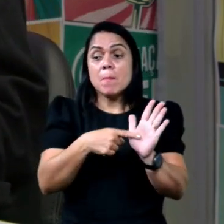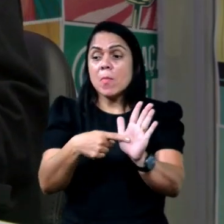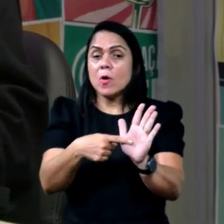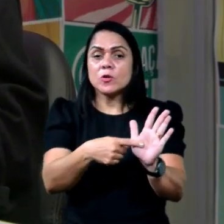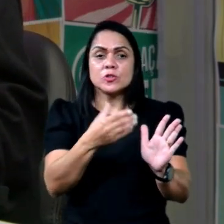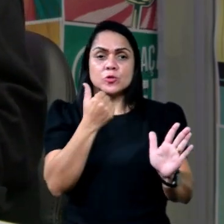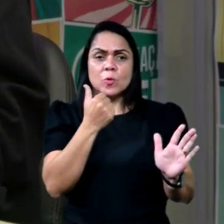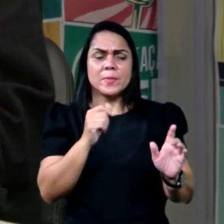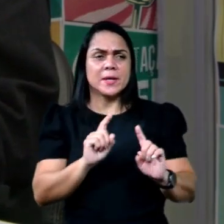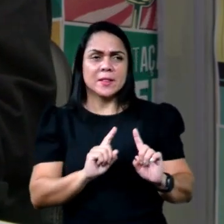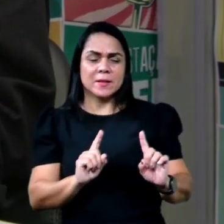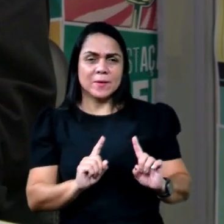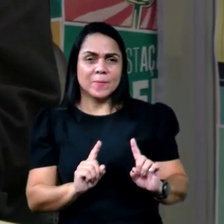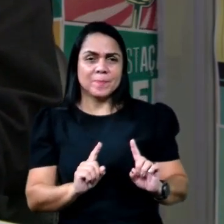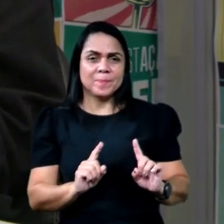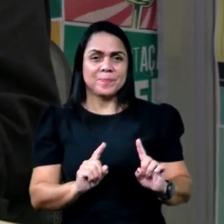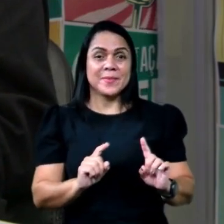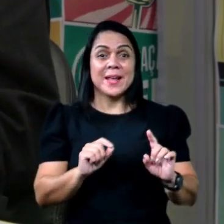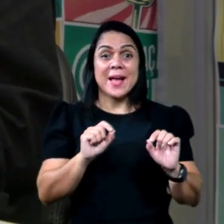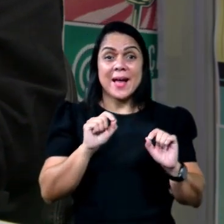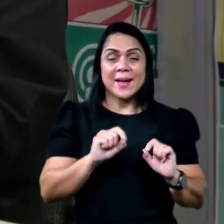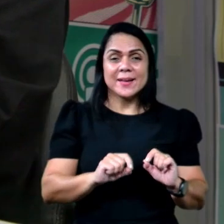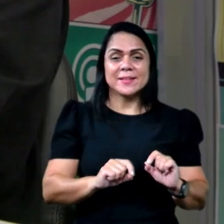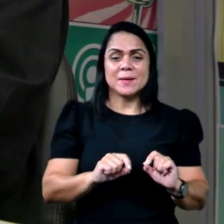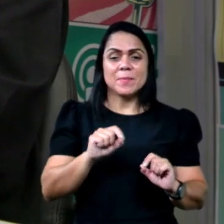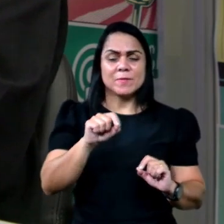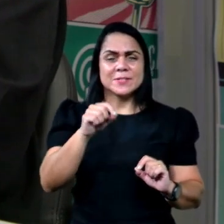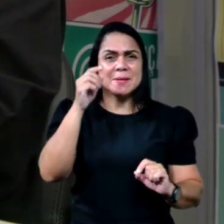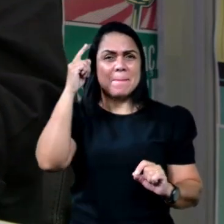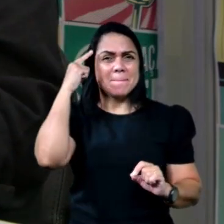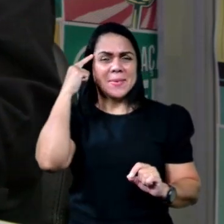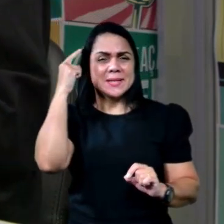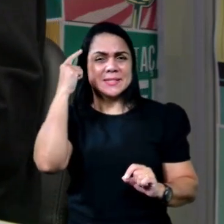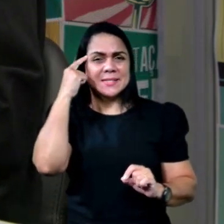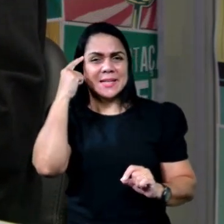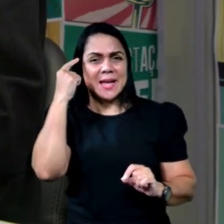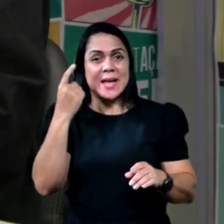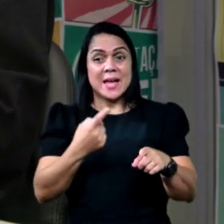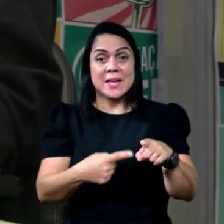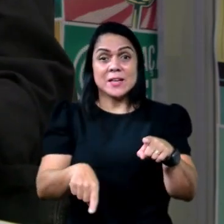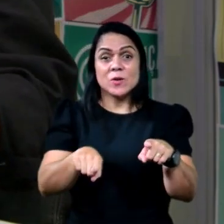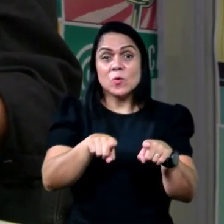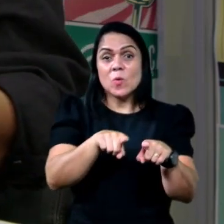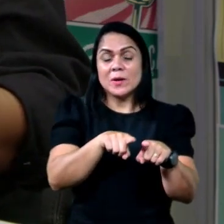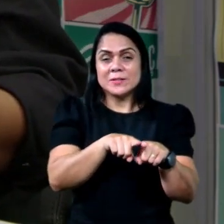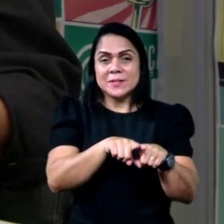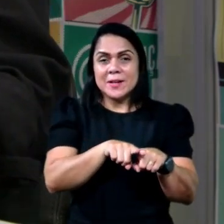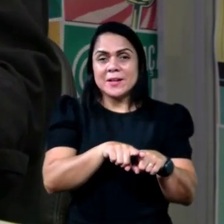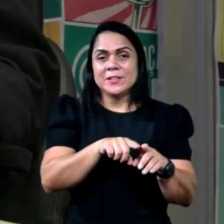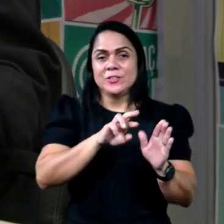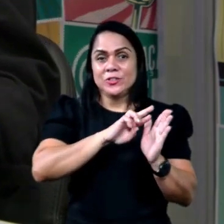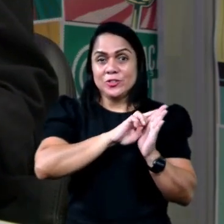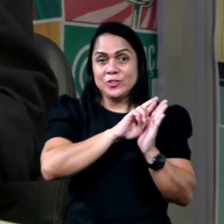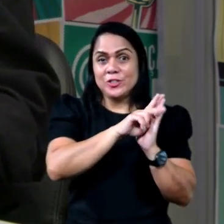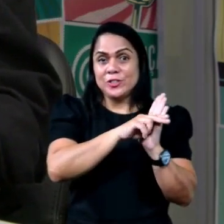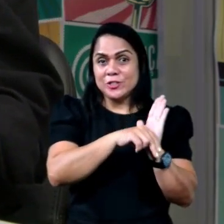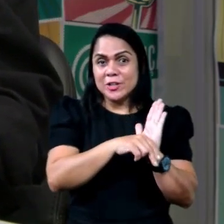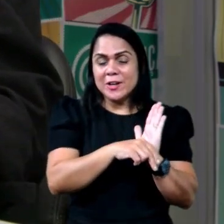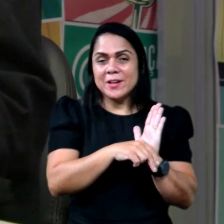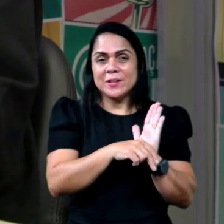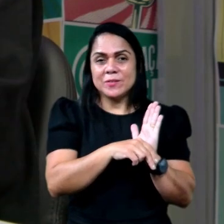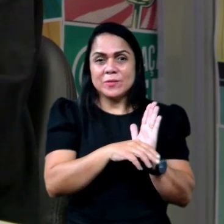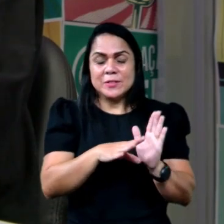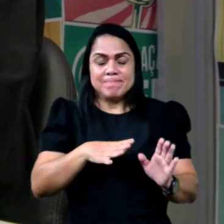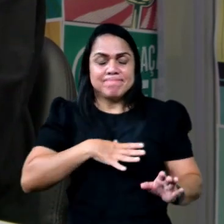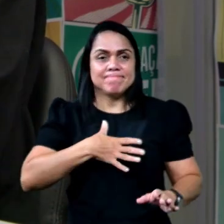fala, não, eu tenho aqui um monóculo para você pensar sobre igualdade de gênero. É um choque. A pessoa não espera que você vai